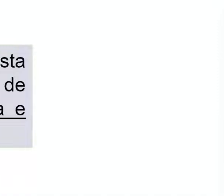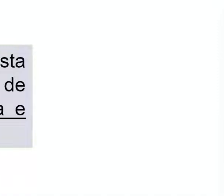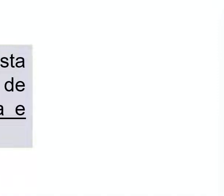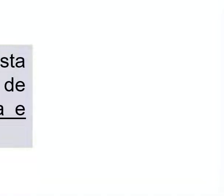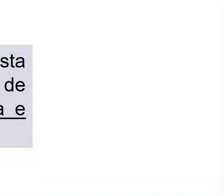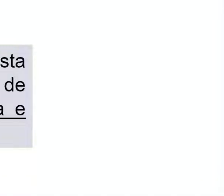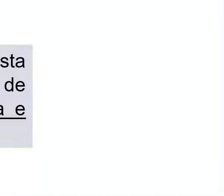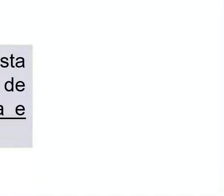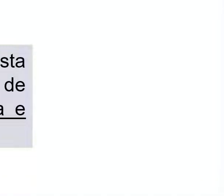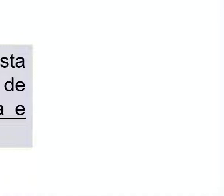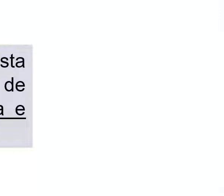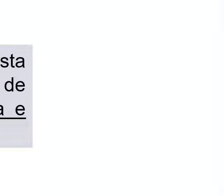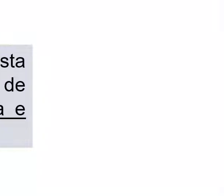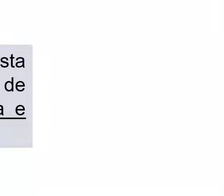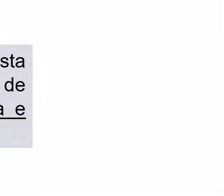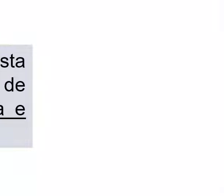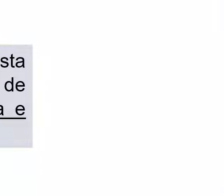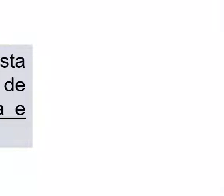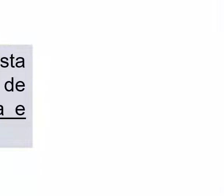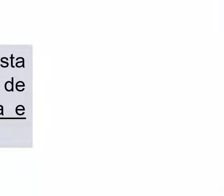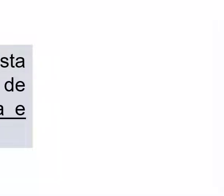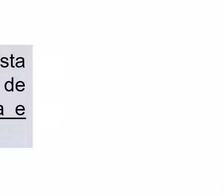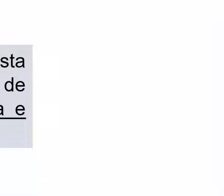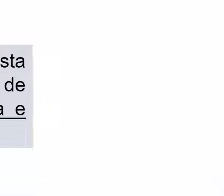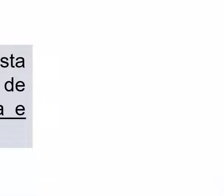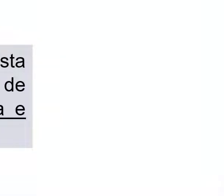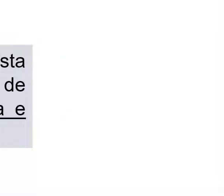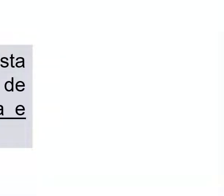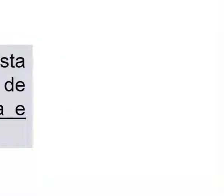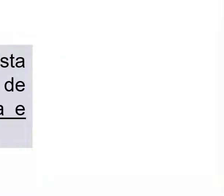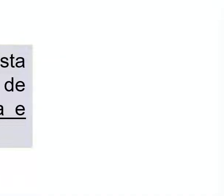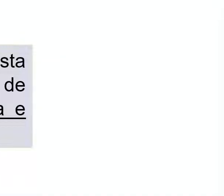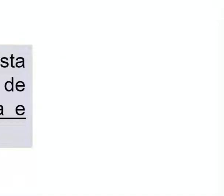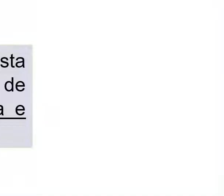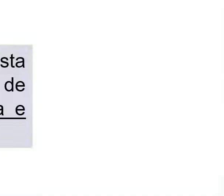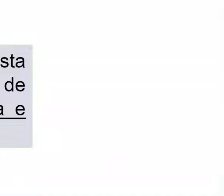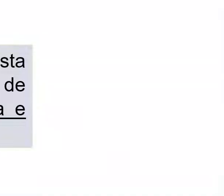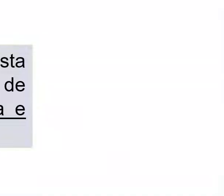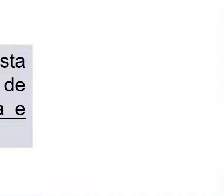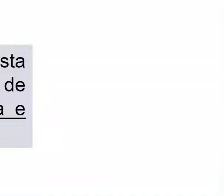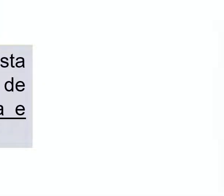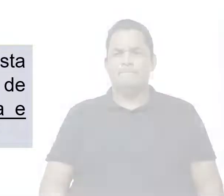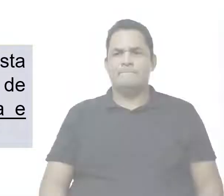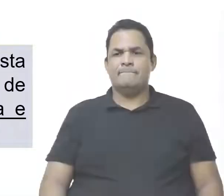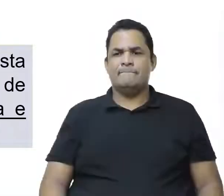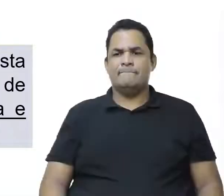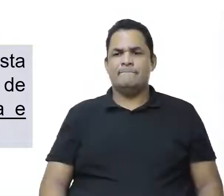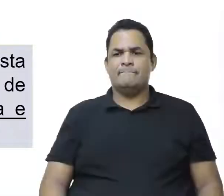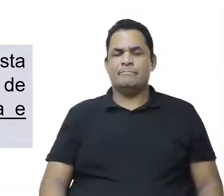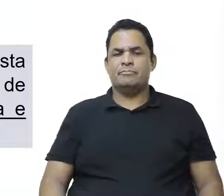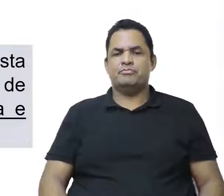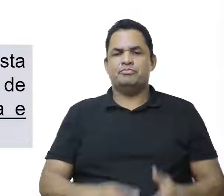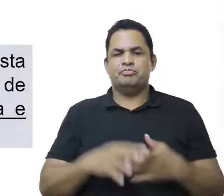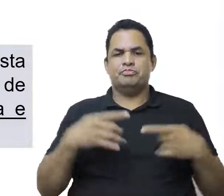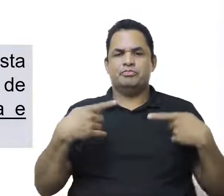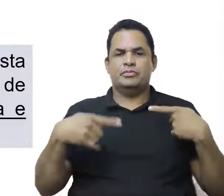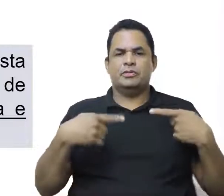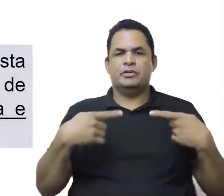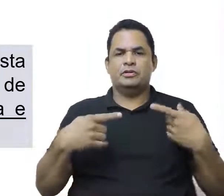de múltiplas dimensões: econômica, social, política